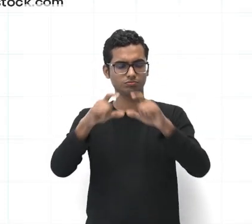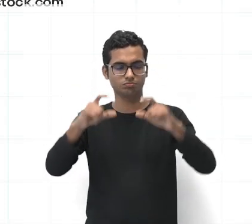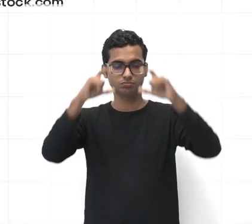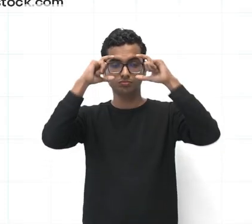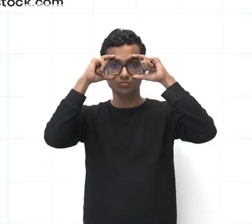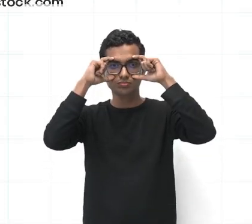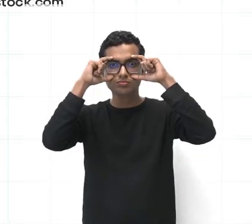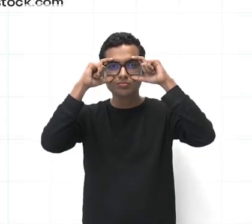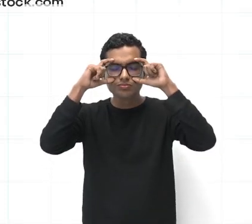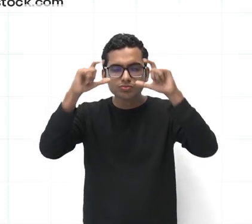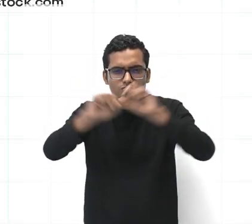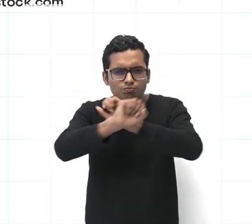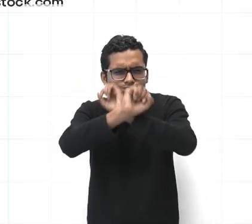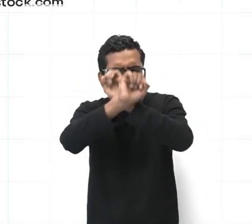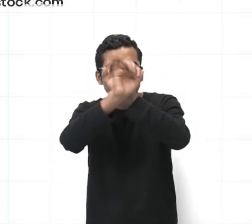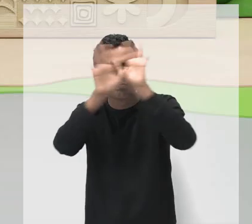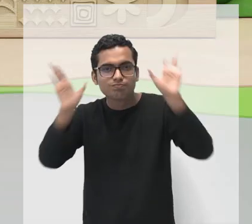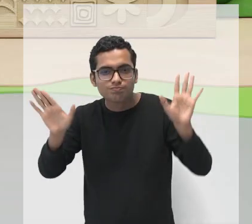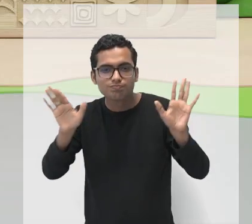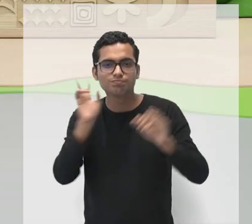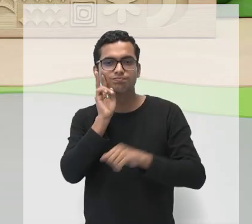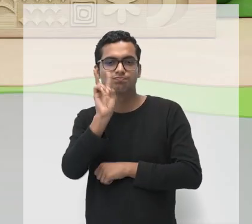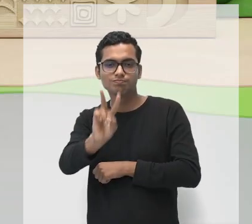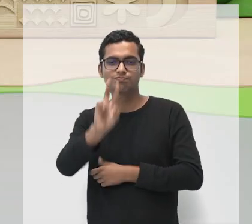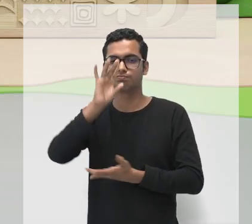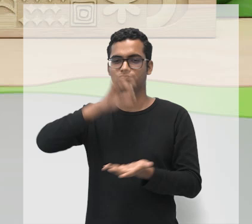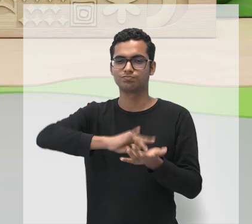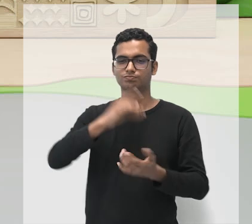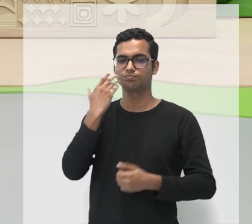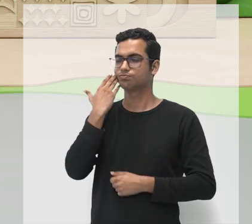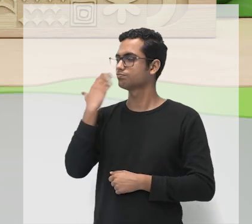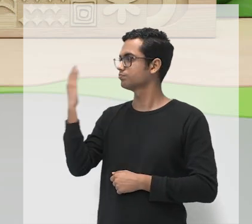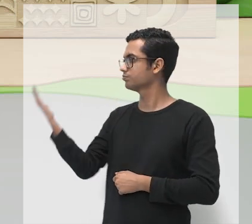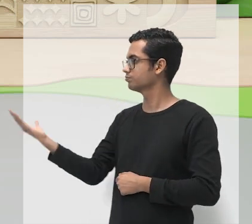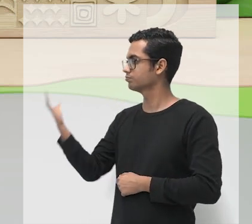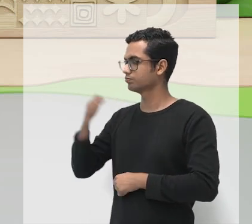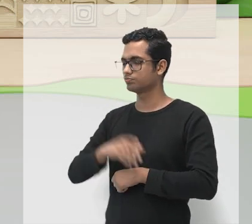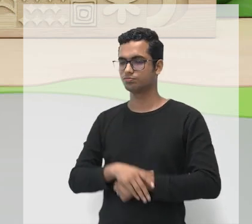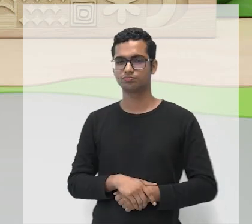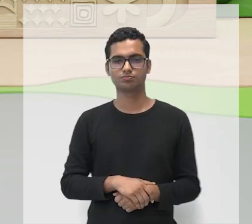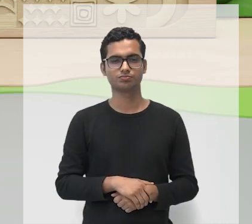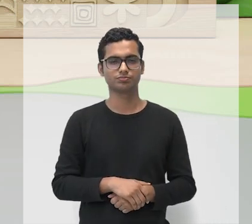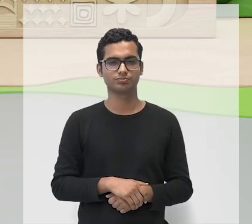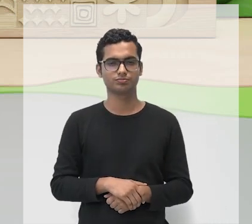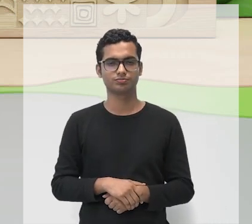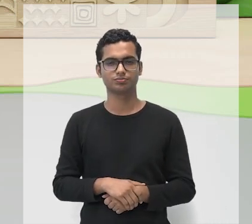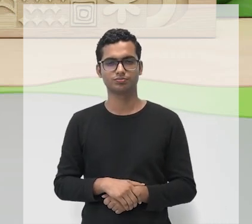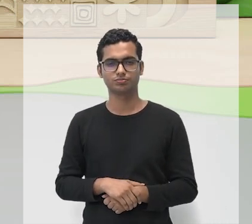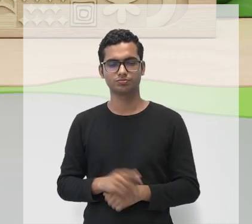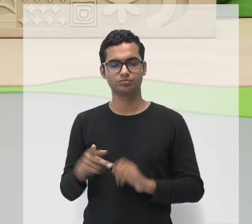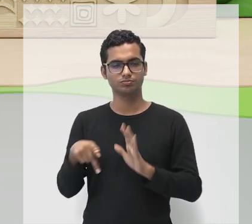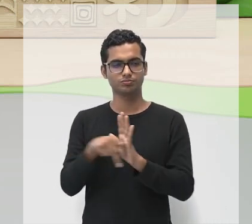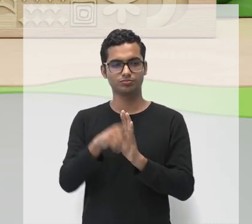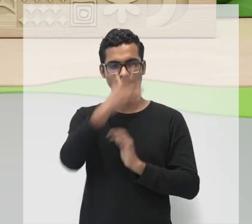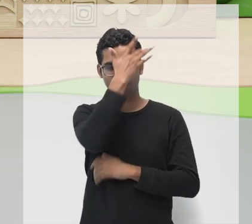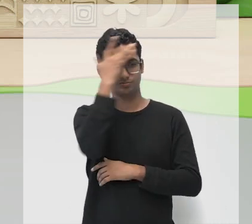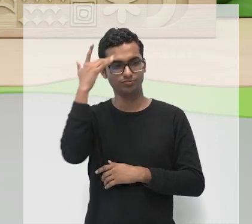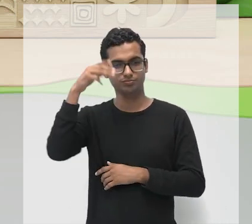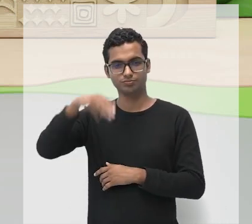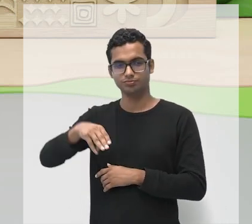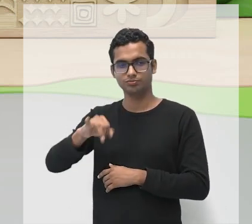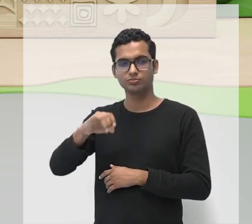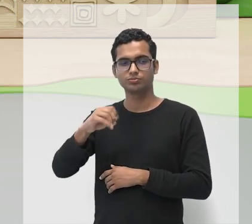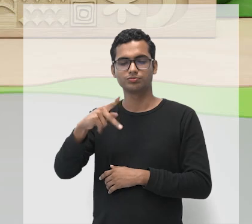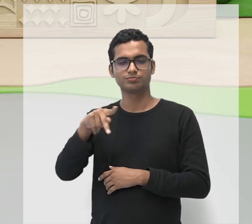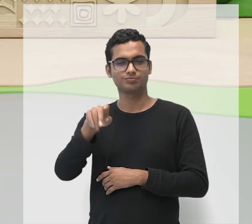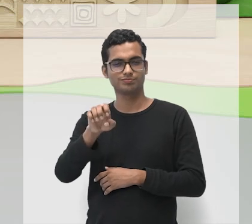óculos, você observa nitidamente essa imagem. É esse campo de visão que um míope tem, né? A pessoa que tem o